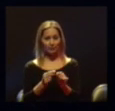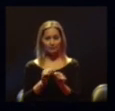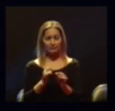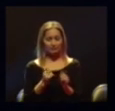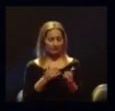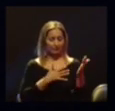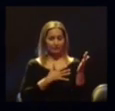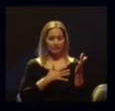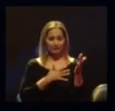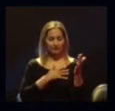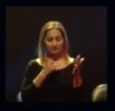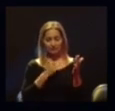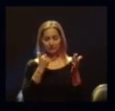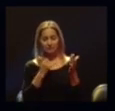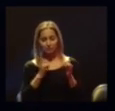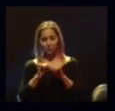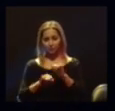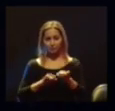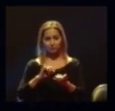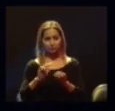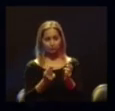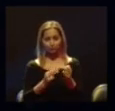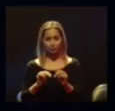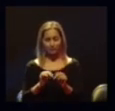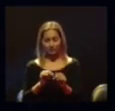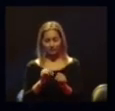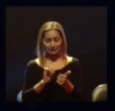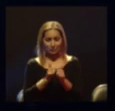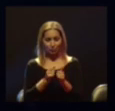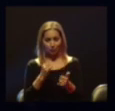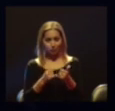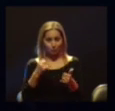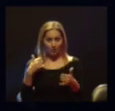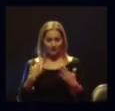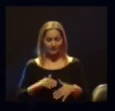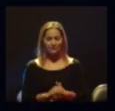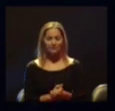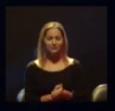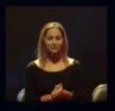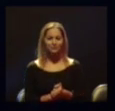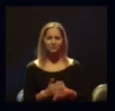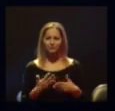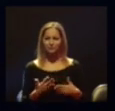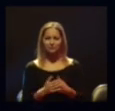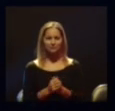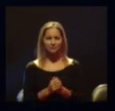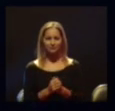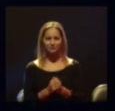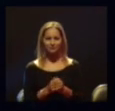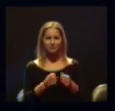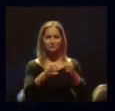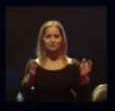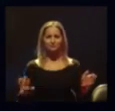dança, depois deste desporto mais radical. Vamos